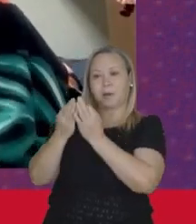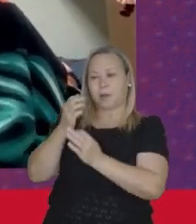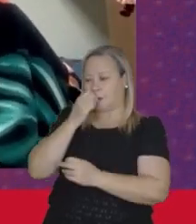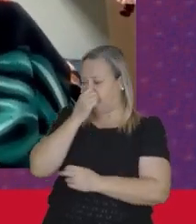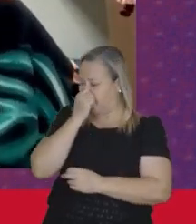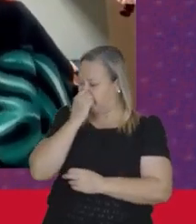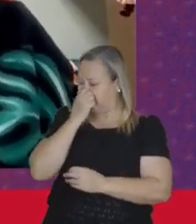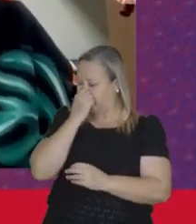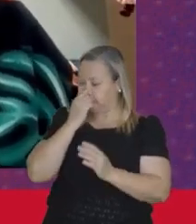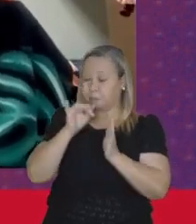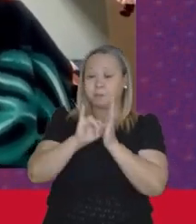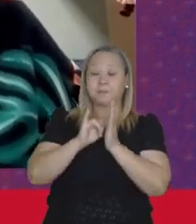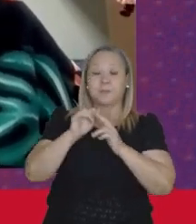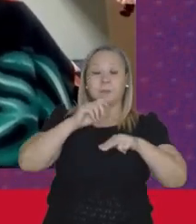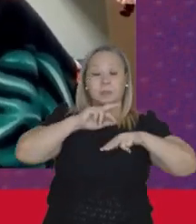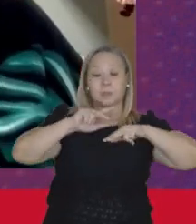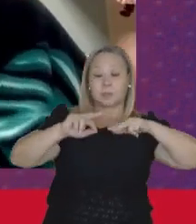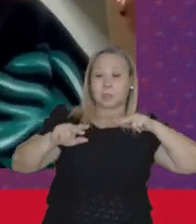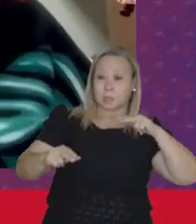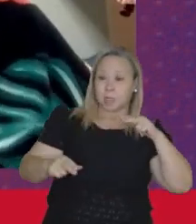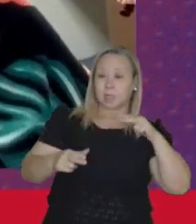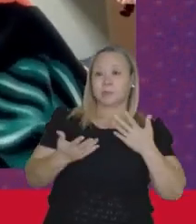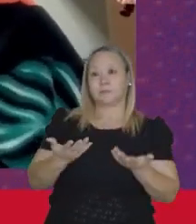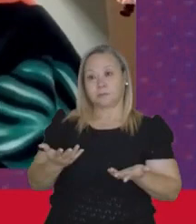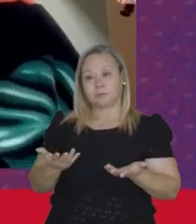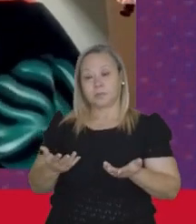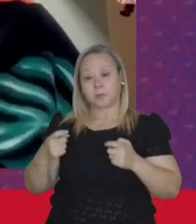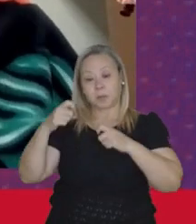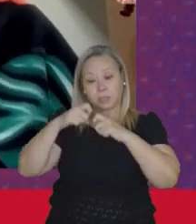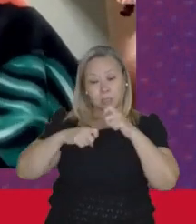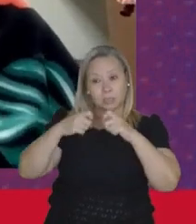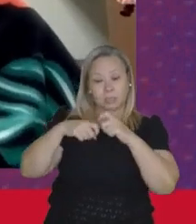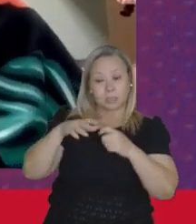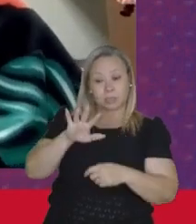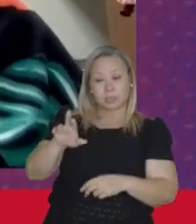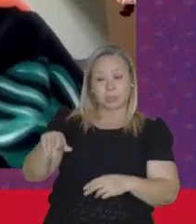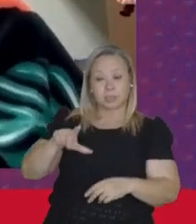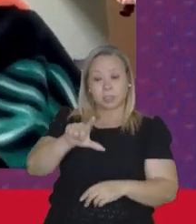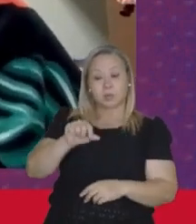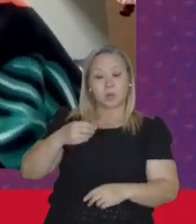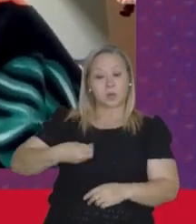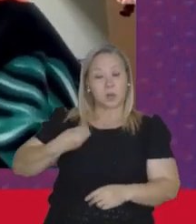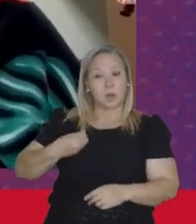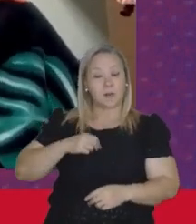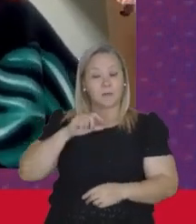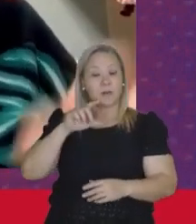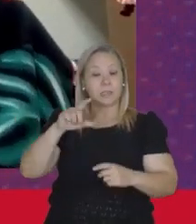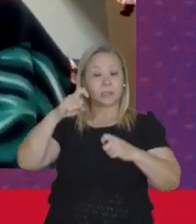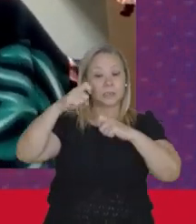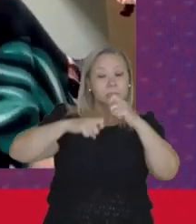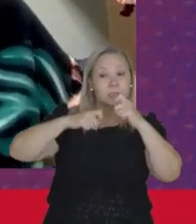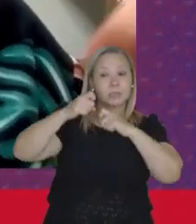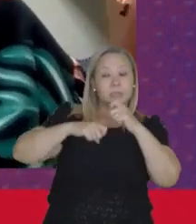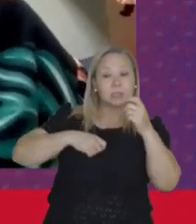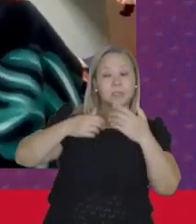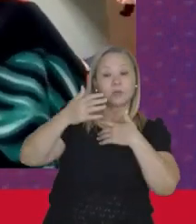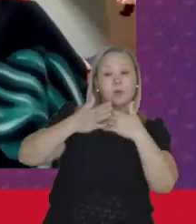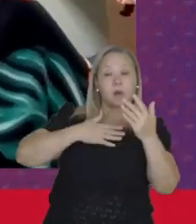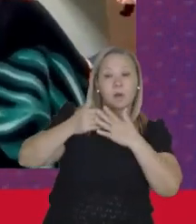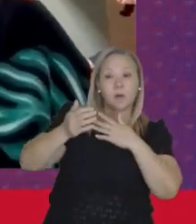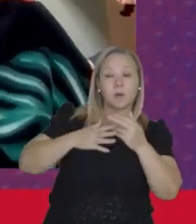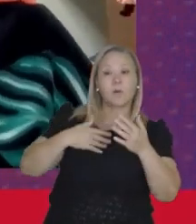livre identidade de gênero e orientação sexual, à escolha de ter uma vida sexual ativa, à escolha